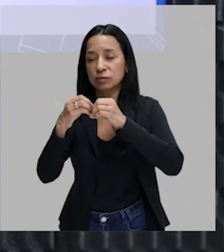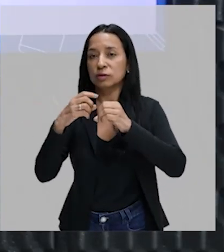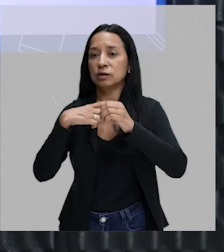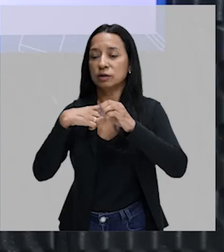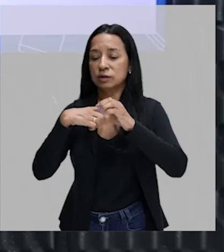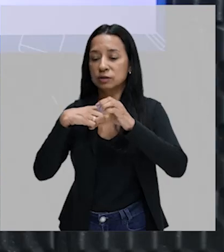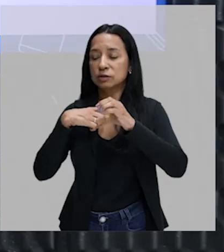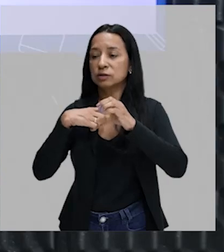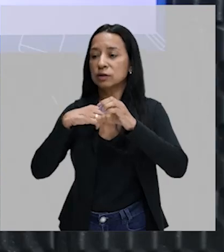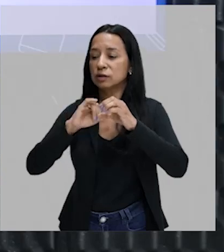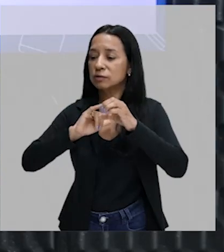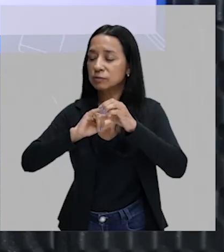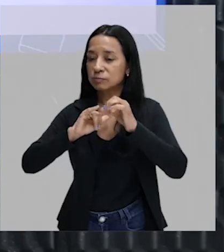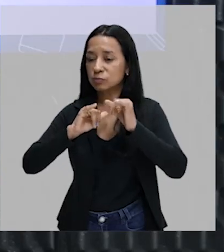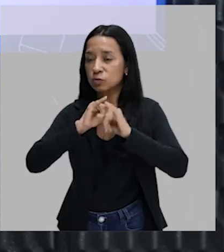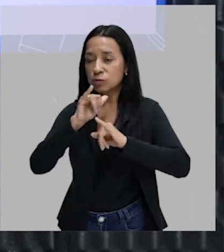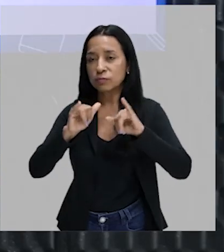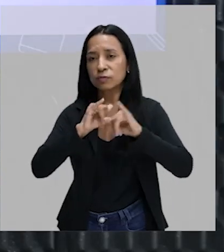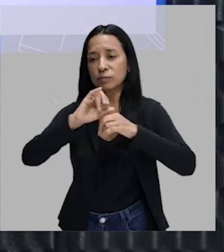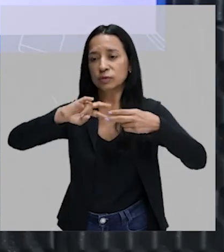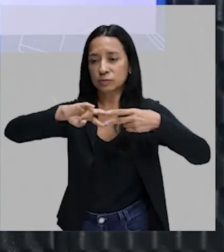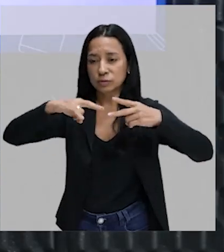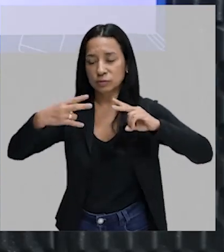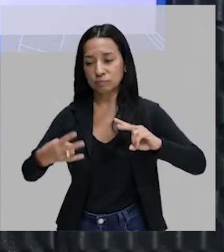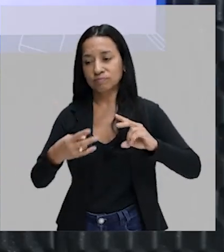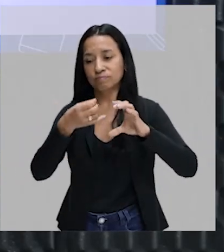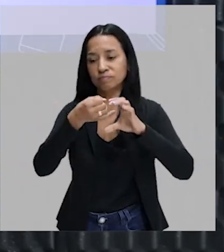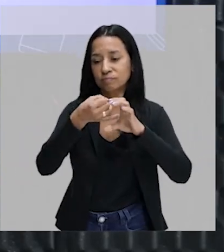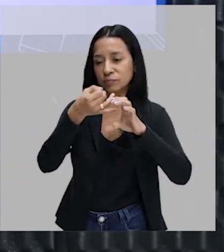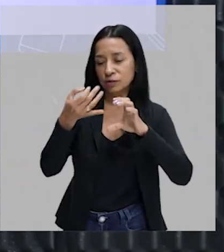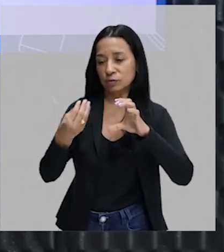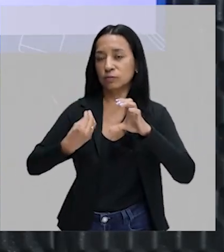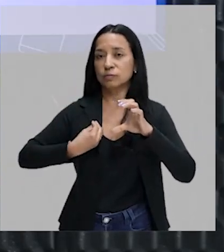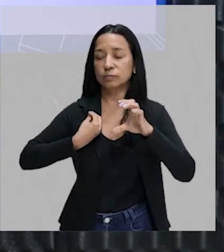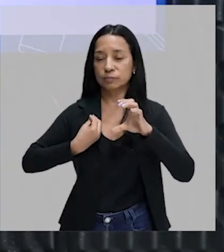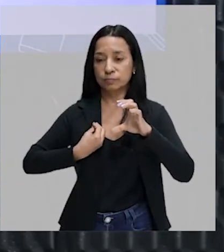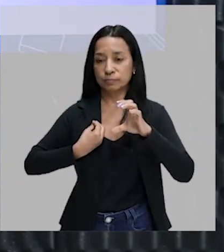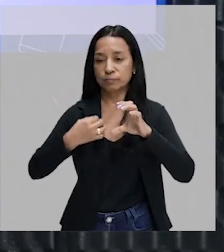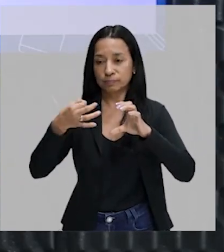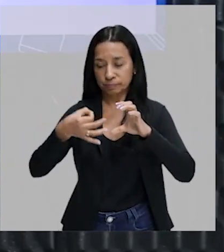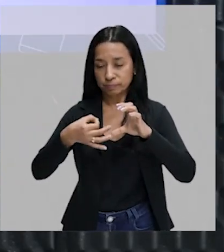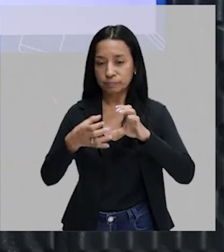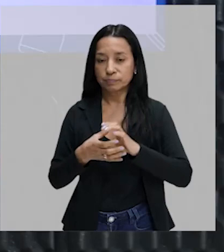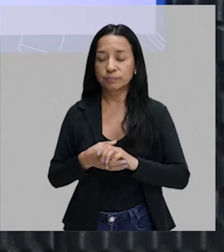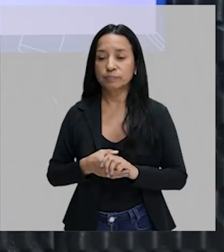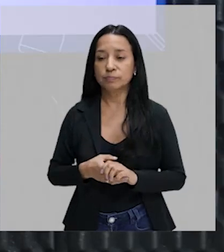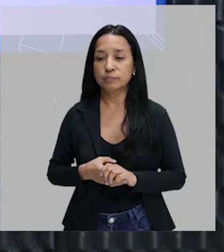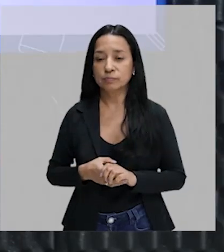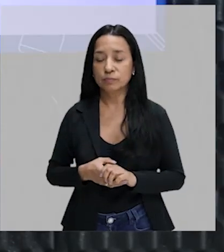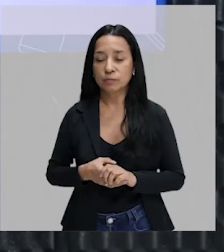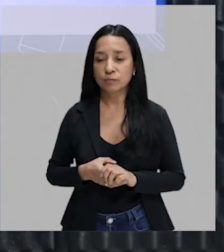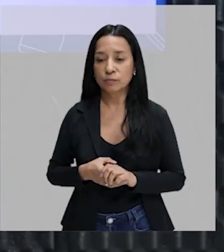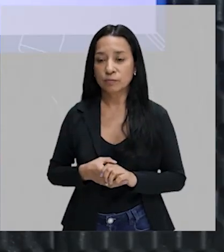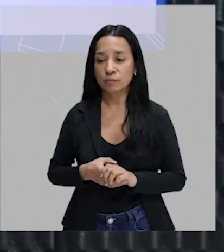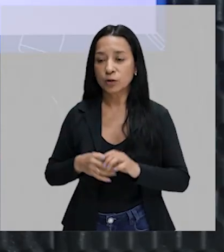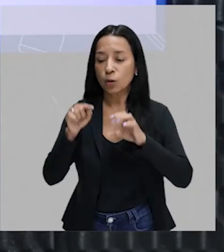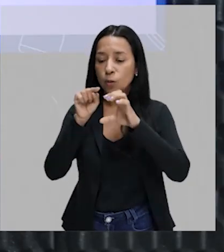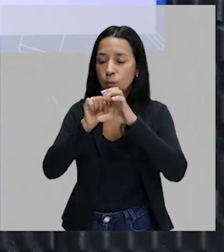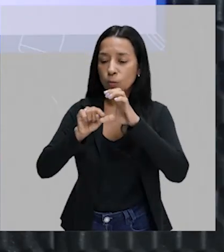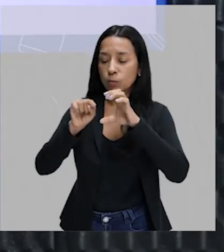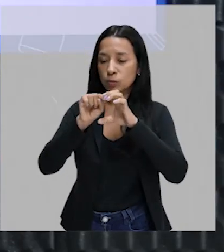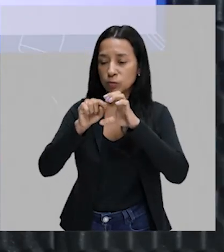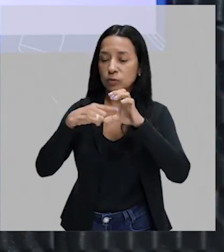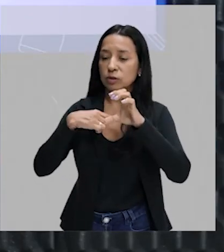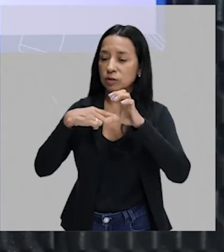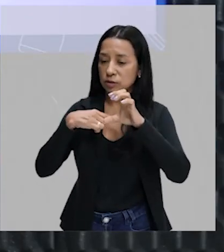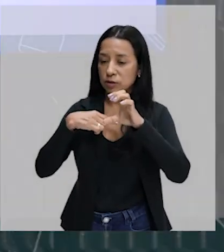ali as informações genéticas das características do ser vivo, tá certo? Então, esse núcleo que tem